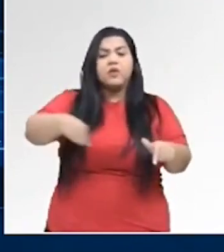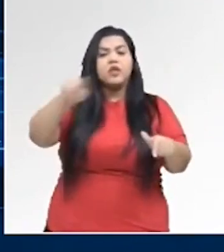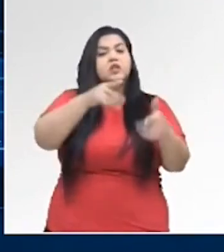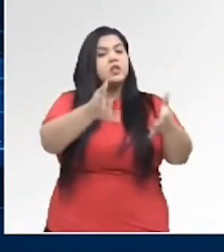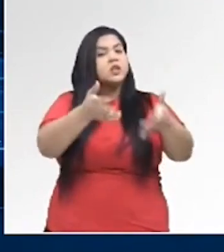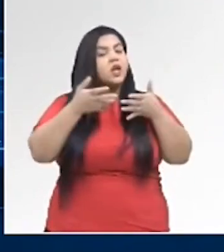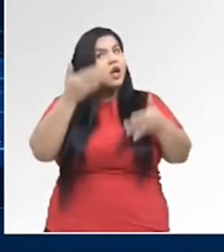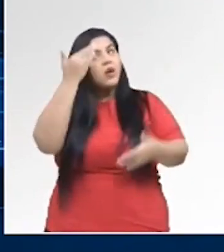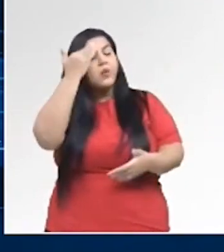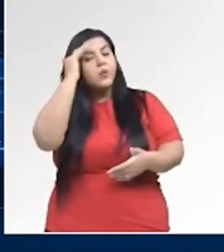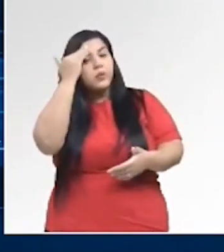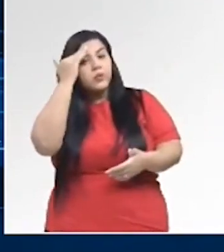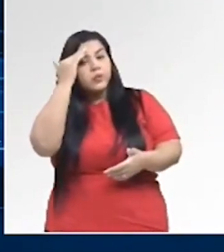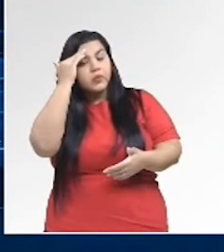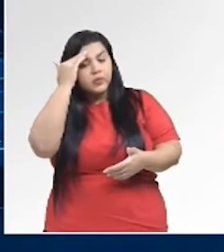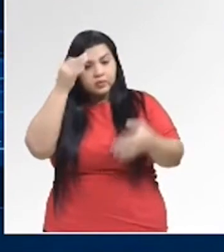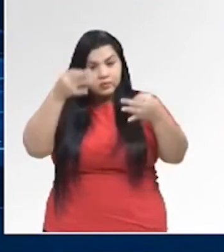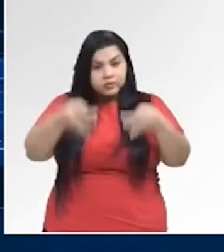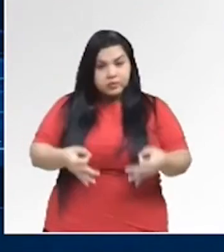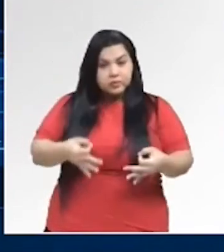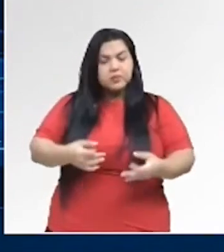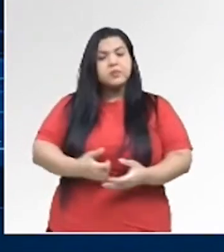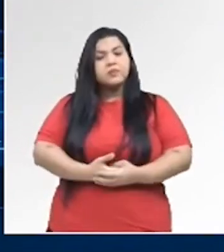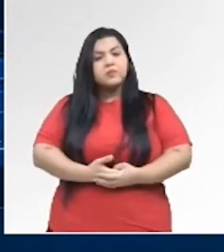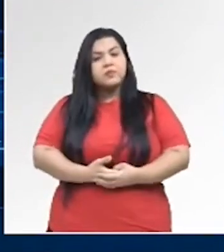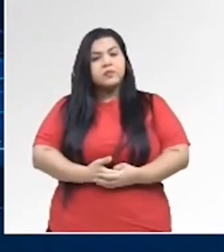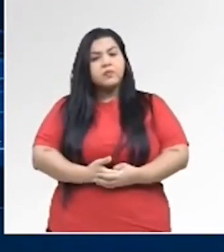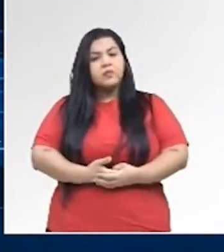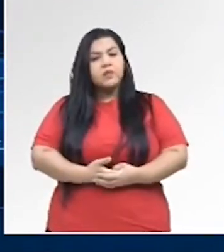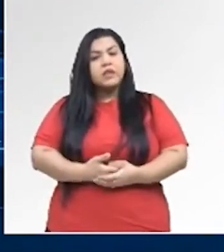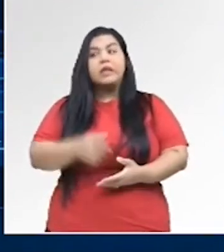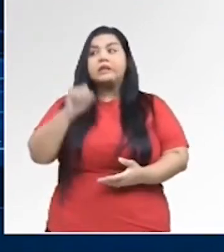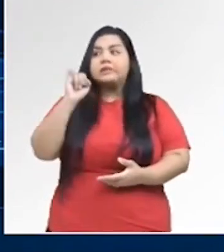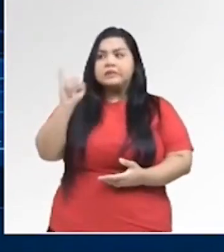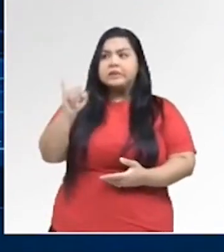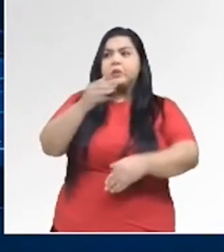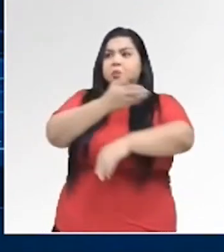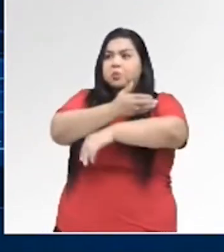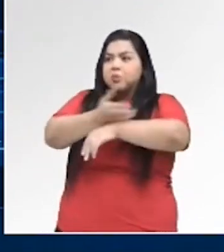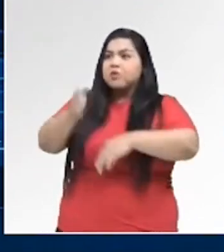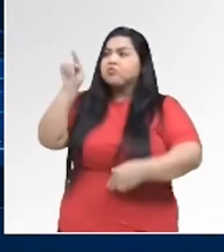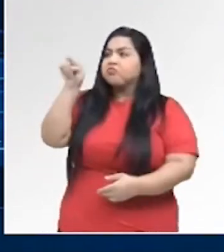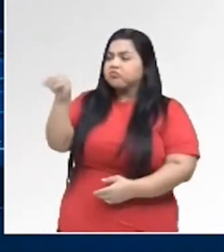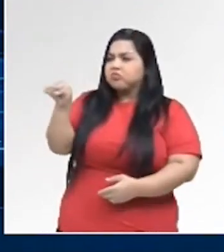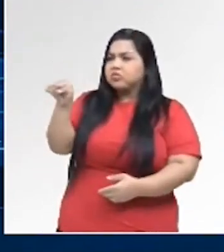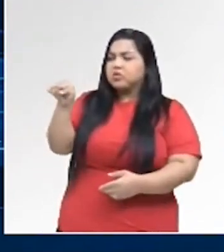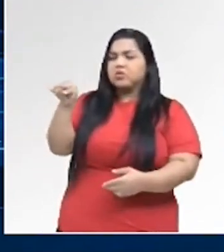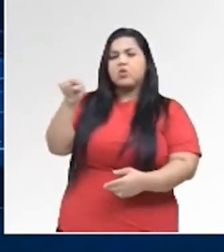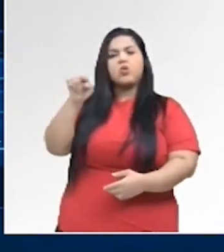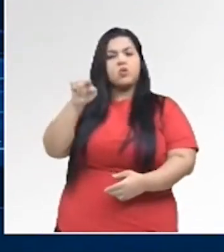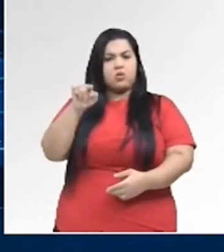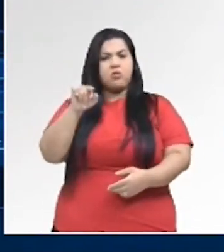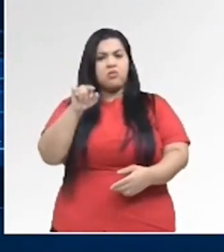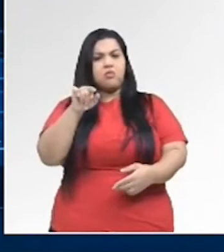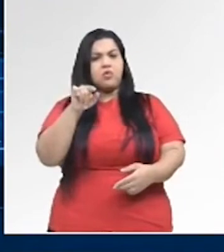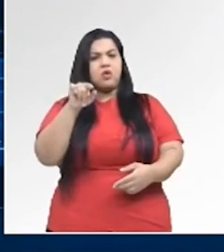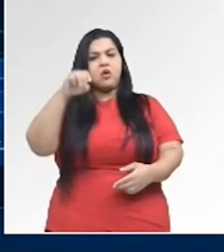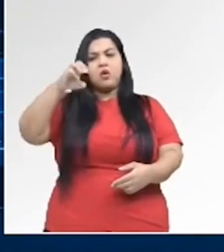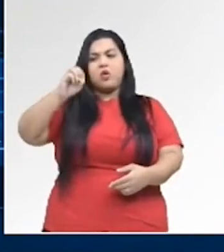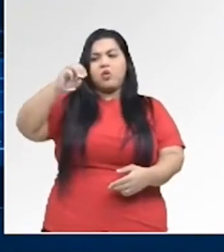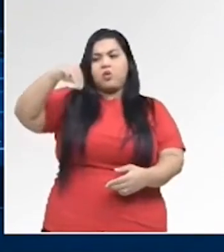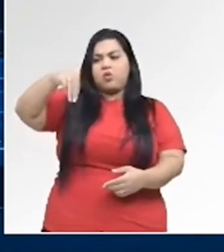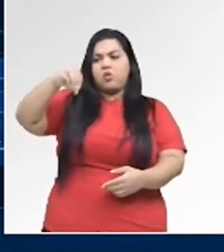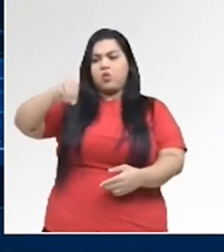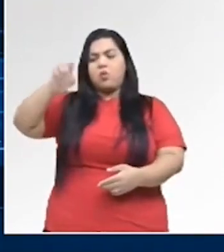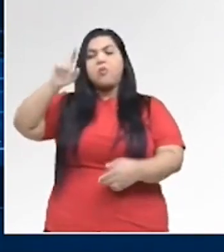uma interpretação, tá certo? Ah, se todo branco fosse assim, né, do homo, é uma linguagem literária